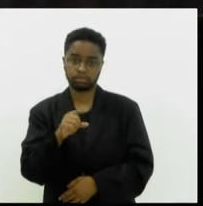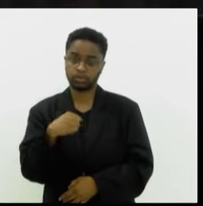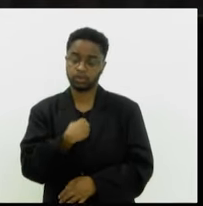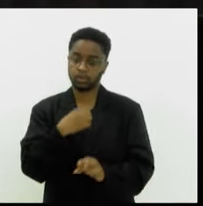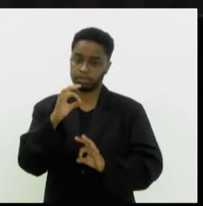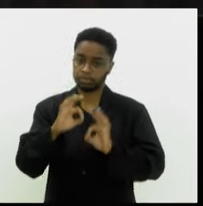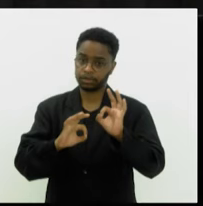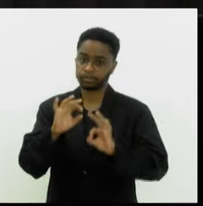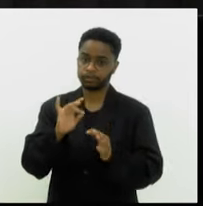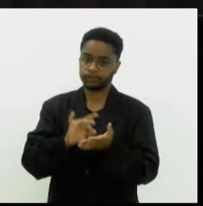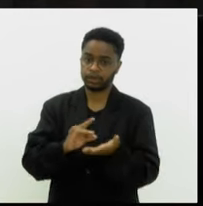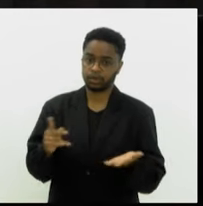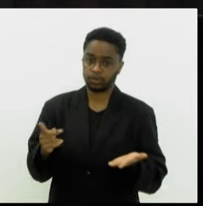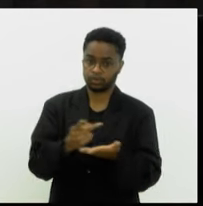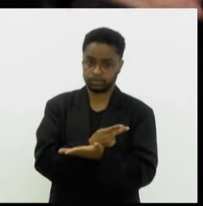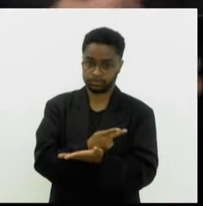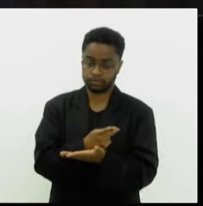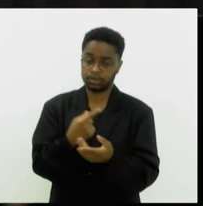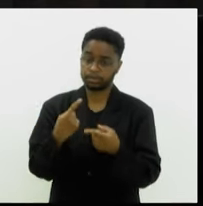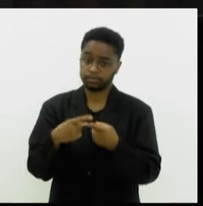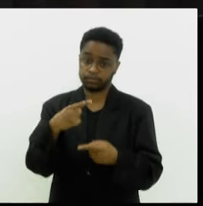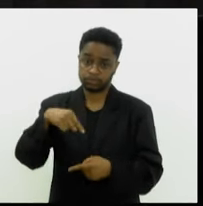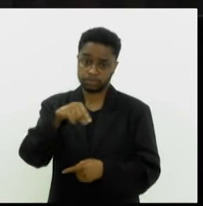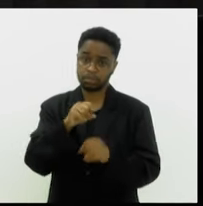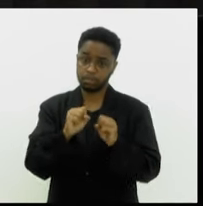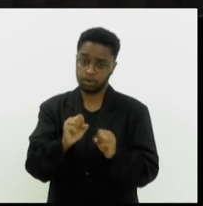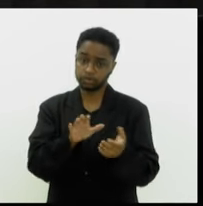se tornem realidade. Porque você pode morrer.